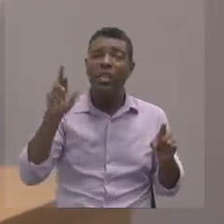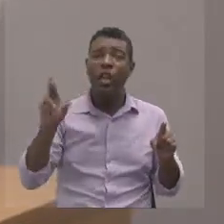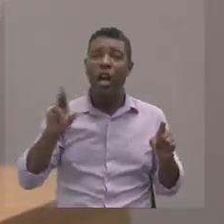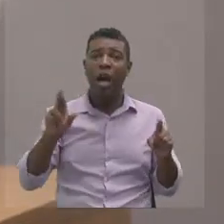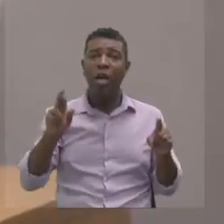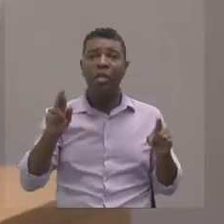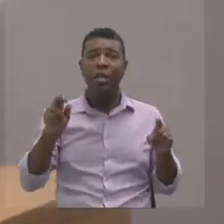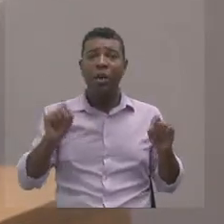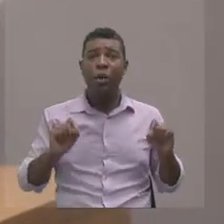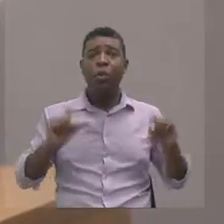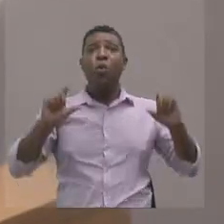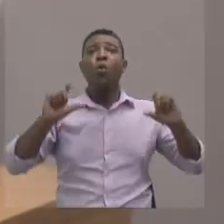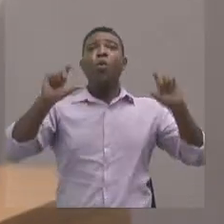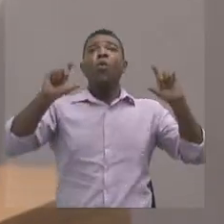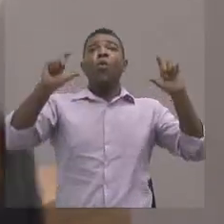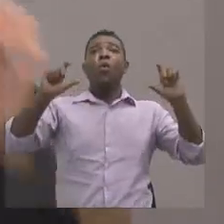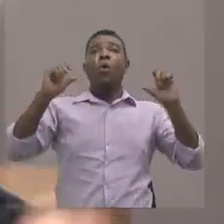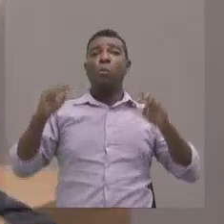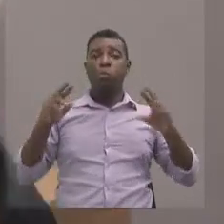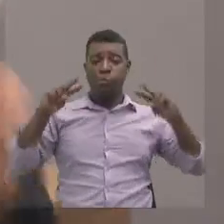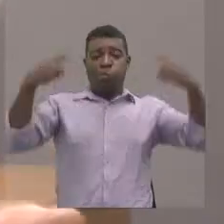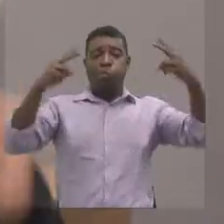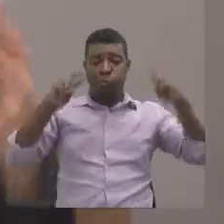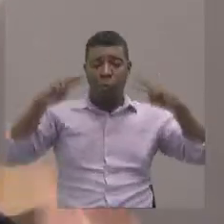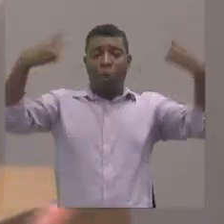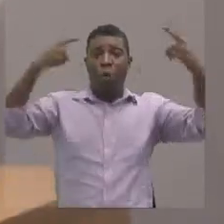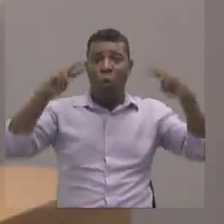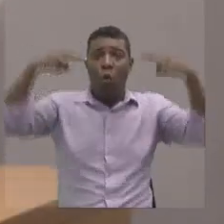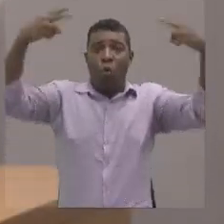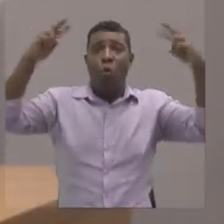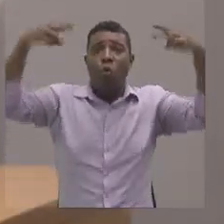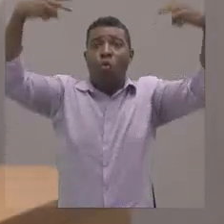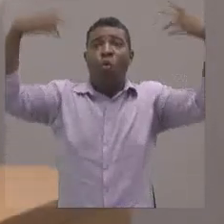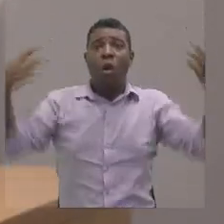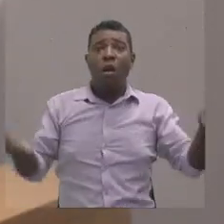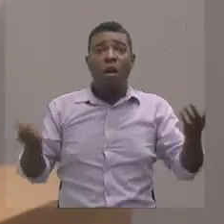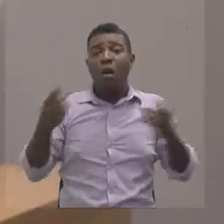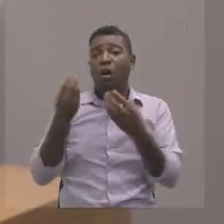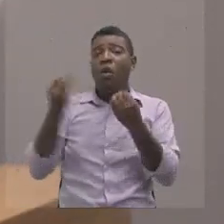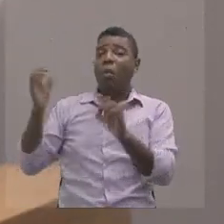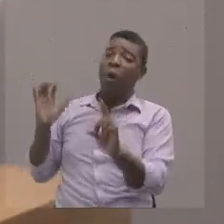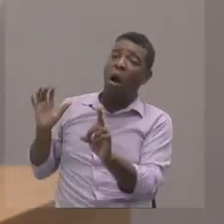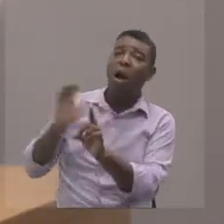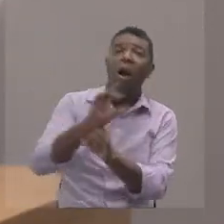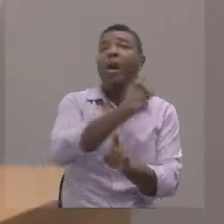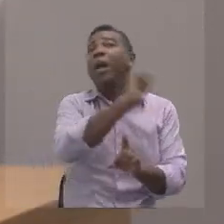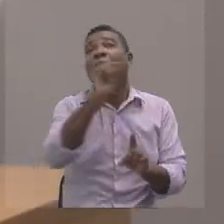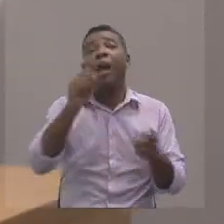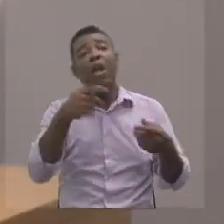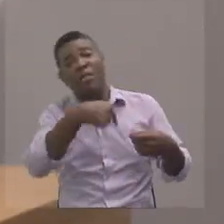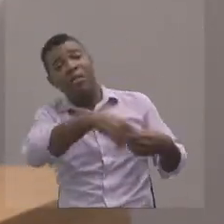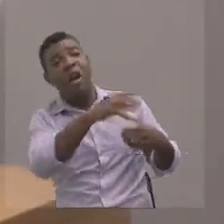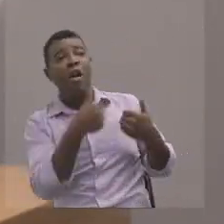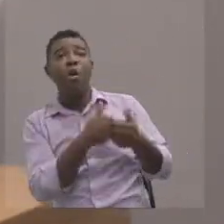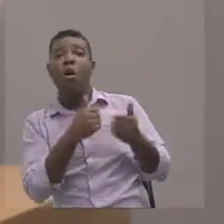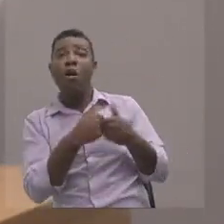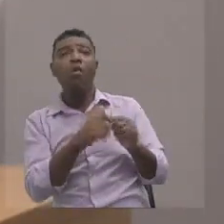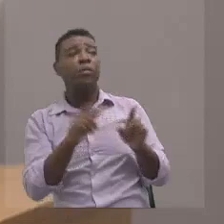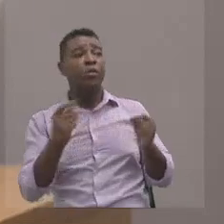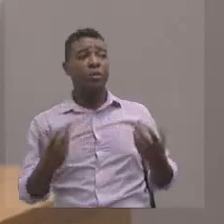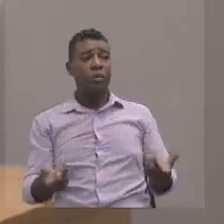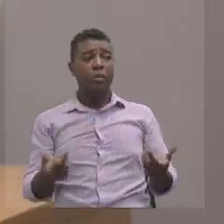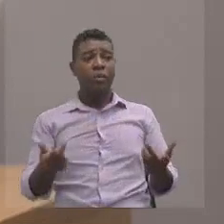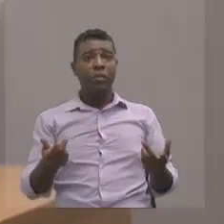de forma sucessiva sem uma avaliação do impacto que isso tem na vida de quem anda de ônibus né E aí